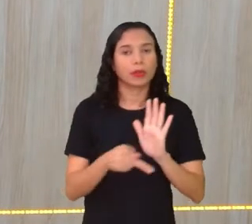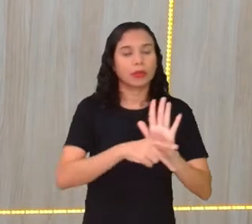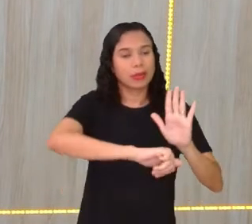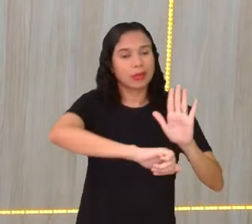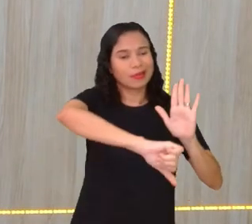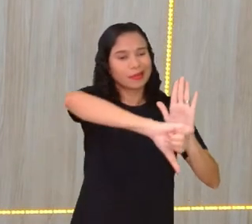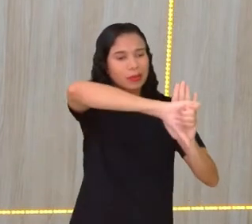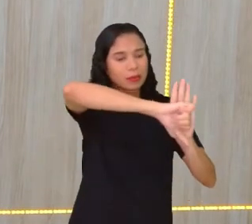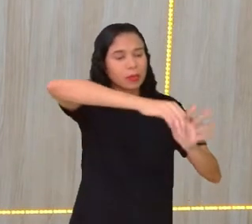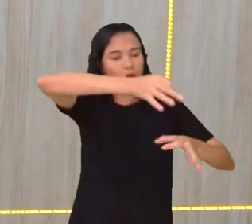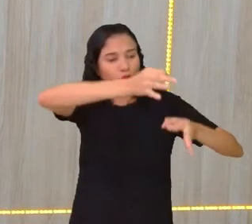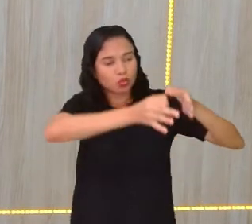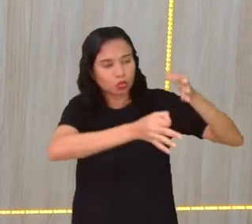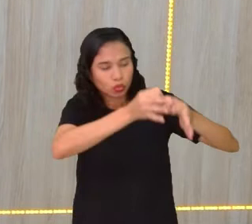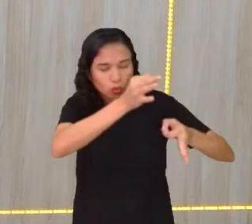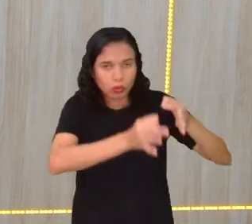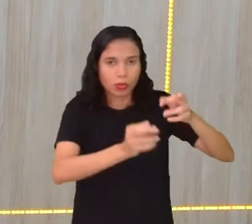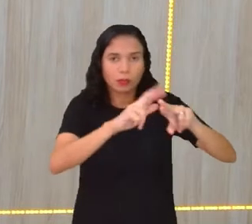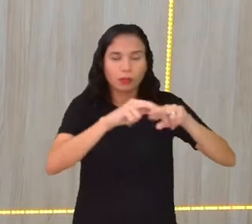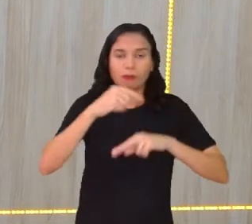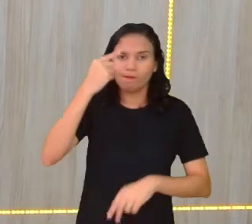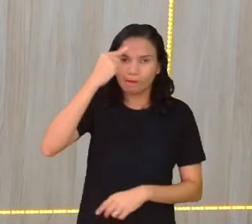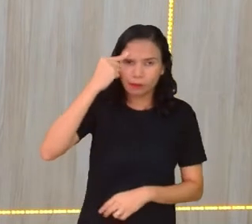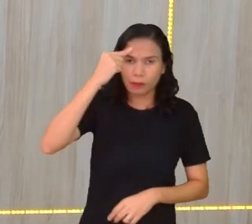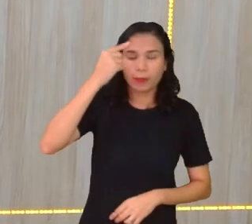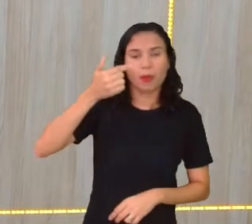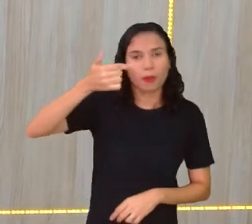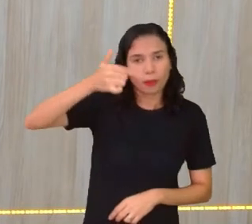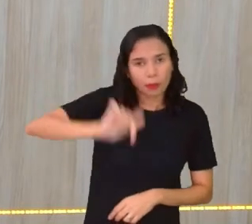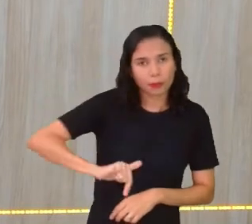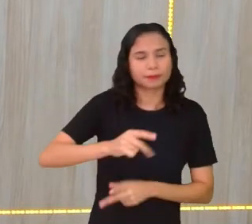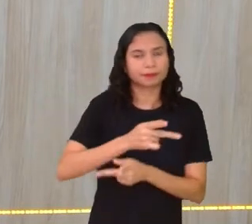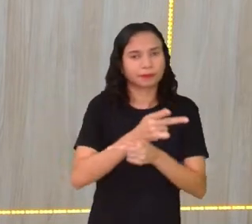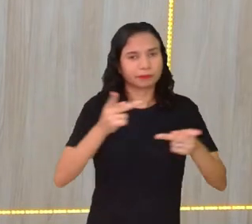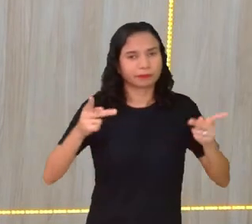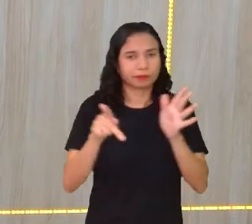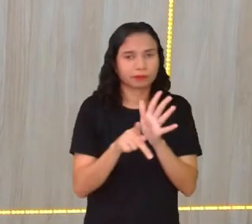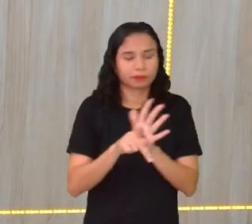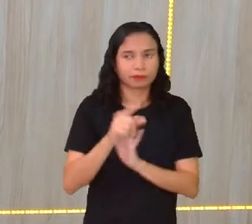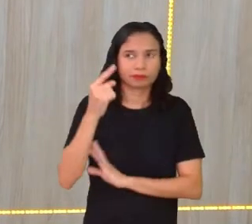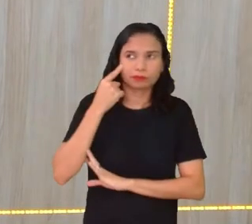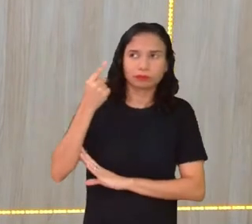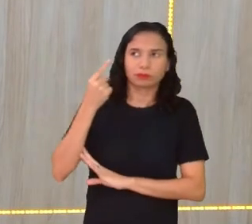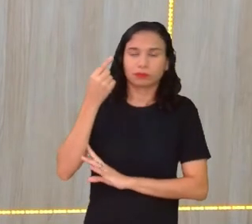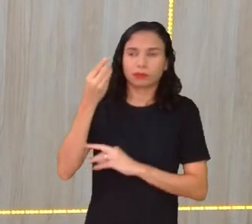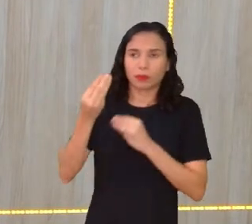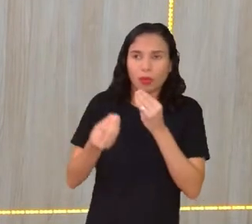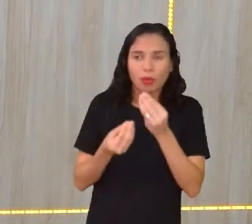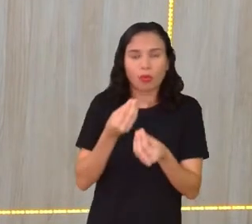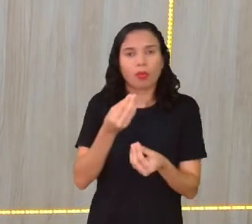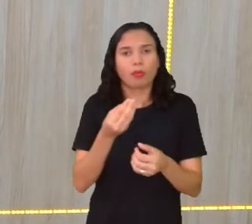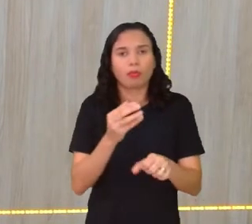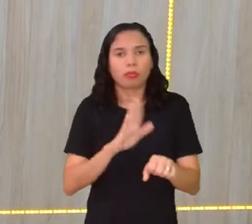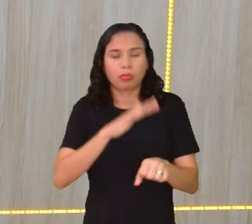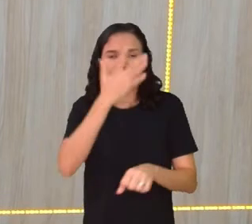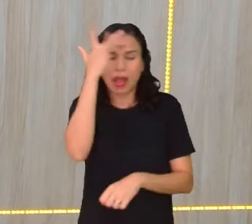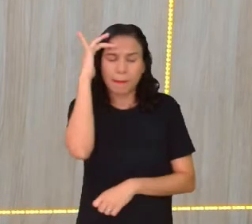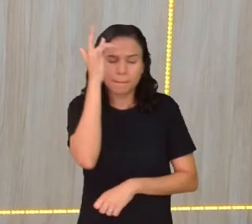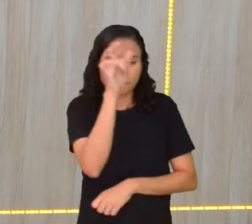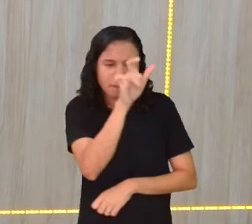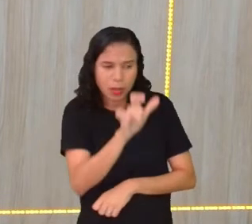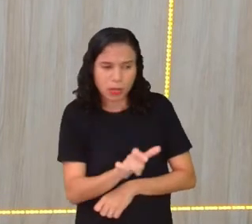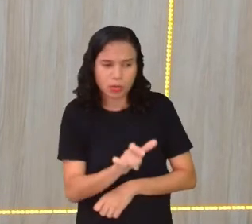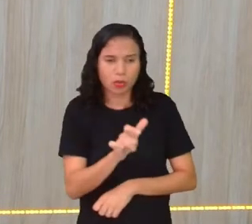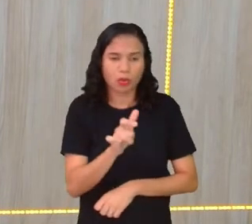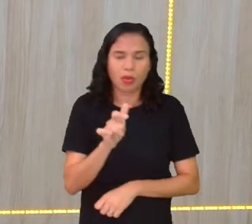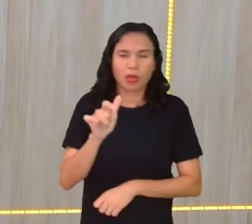crime. Então, pensem mais de uma vez quando vocês tiverem que se submeter a uma determinada pessoa de um